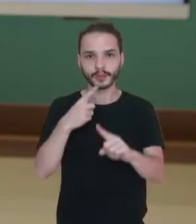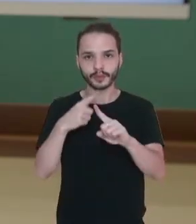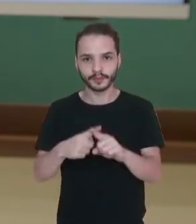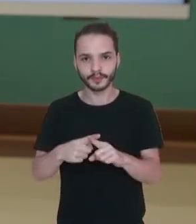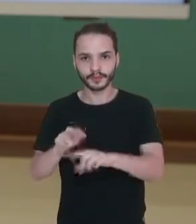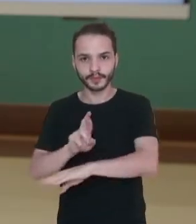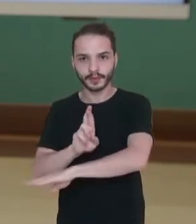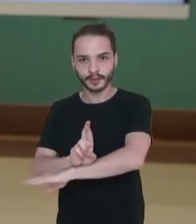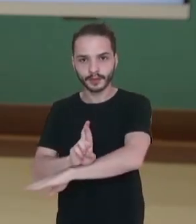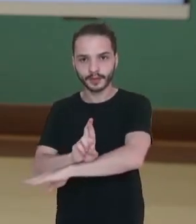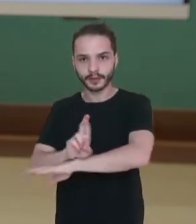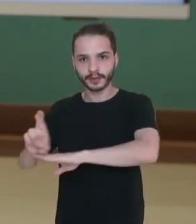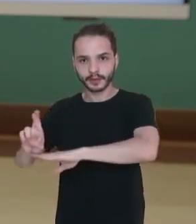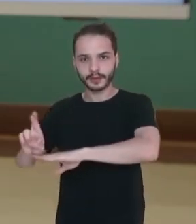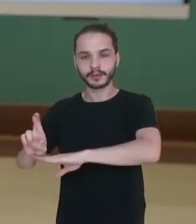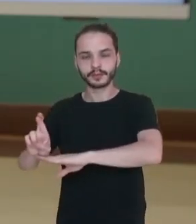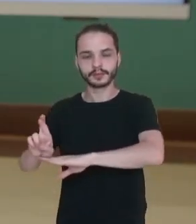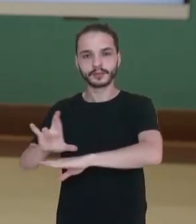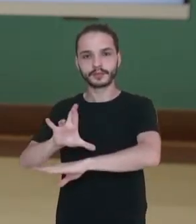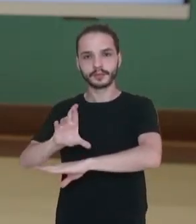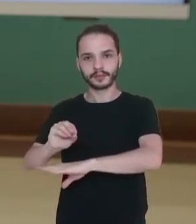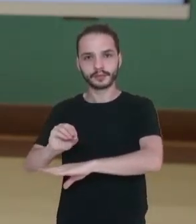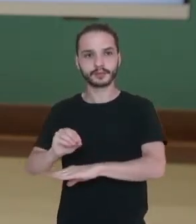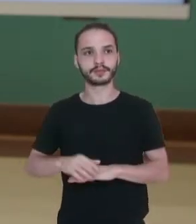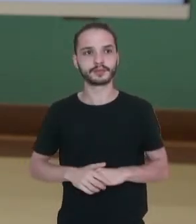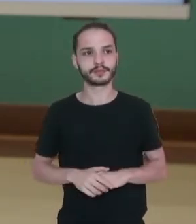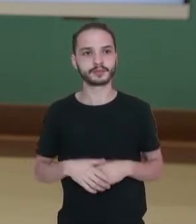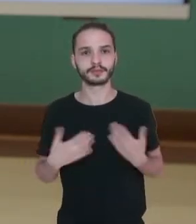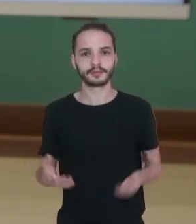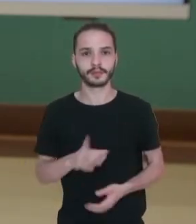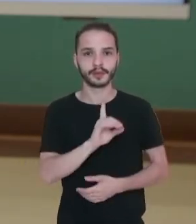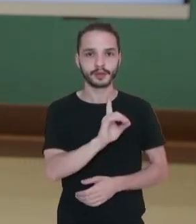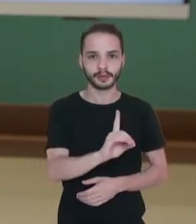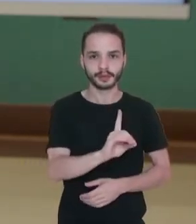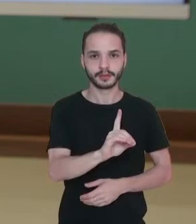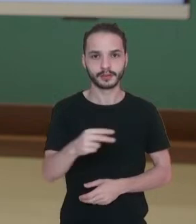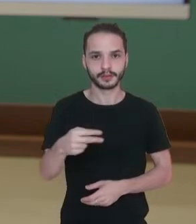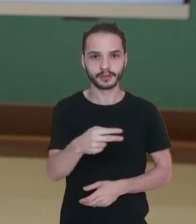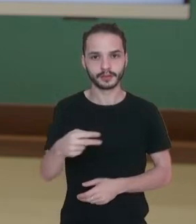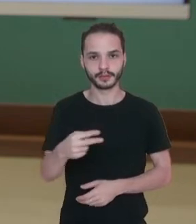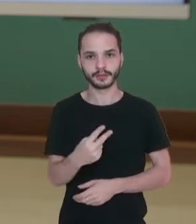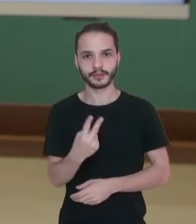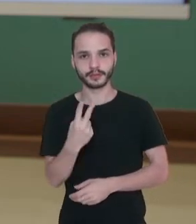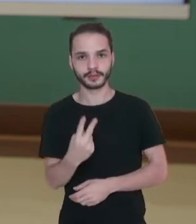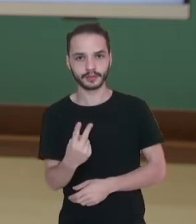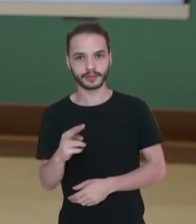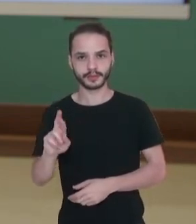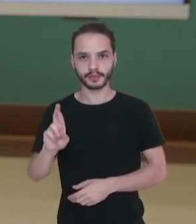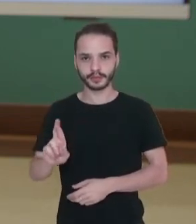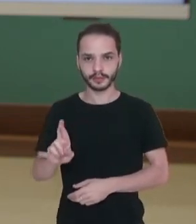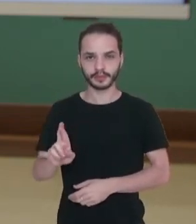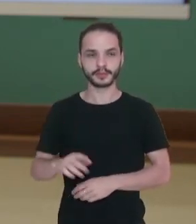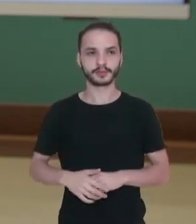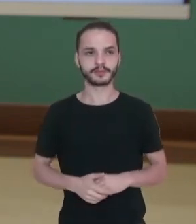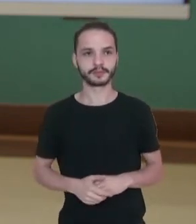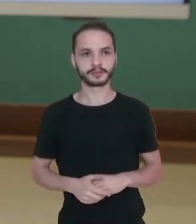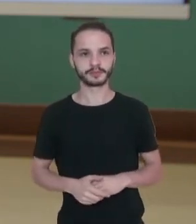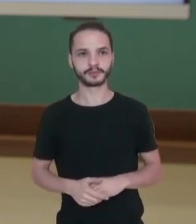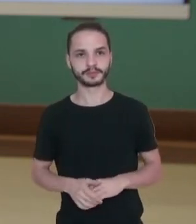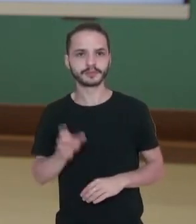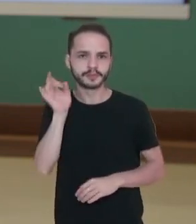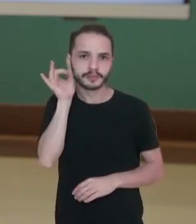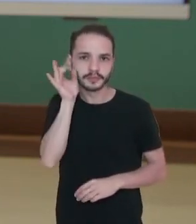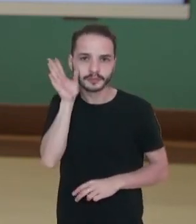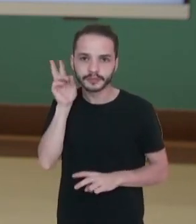do raio. Então, logo, o meu D, que é o diâmetro, vai ser 2 vezes o raio. Facilmente